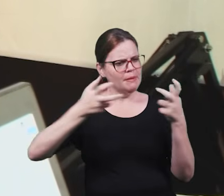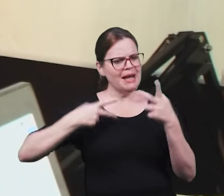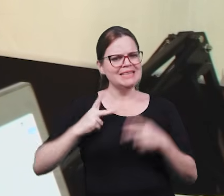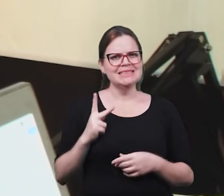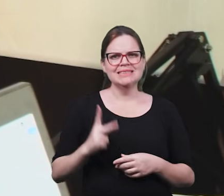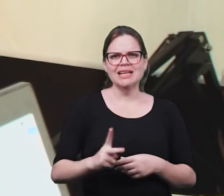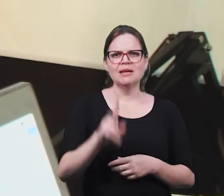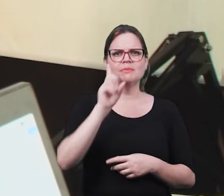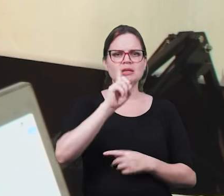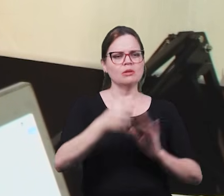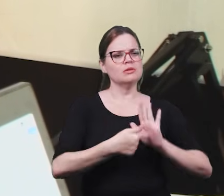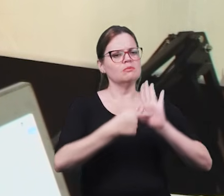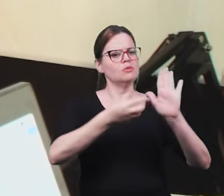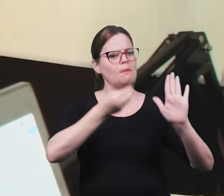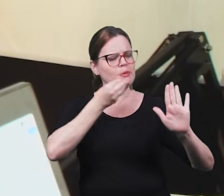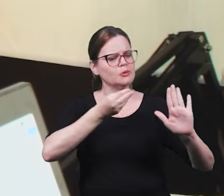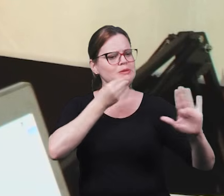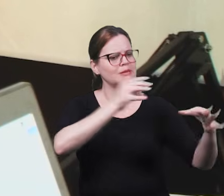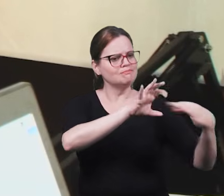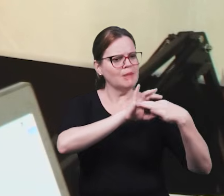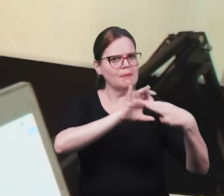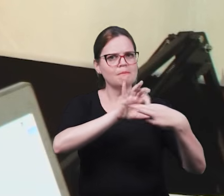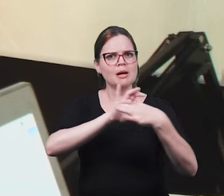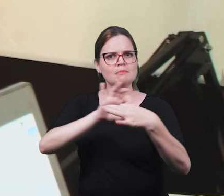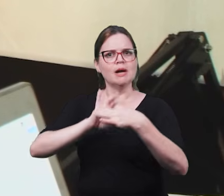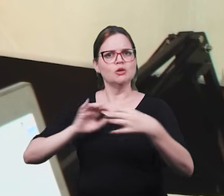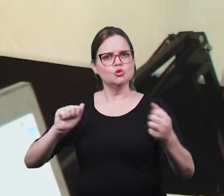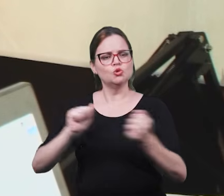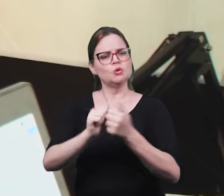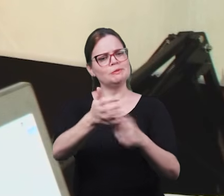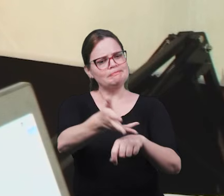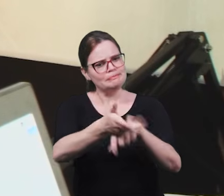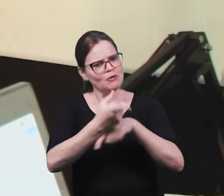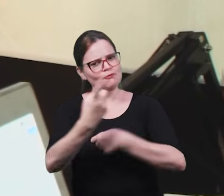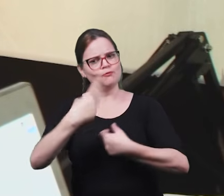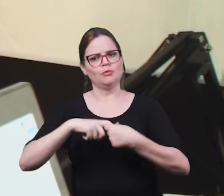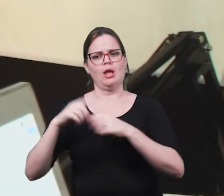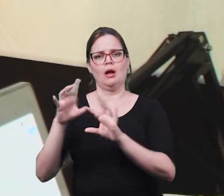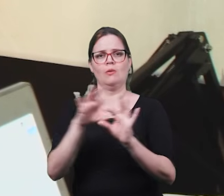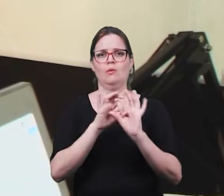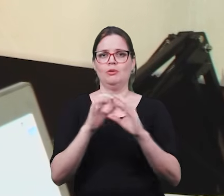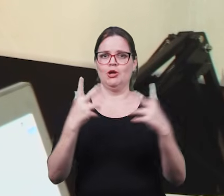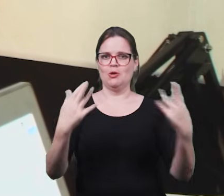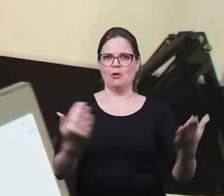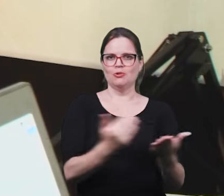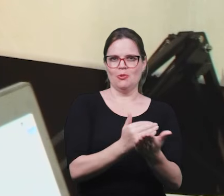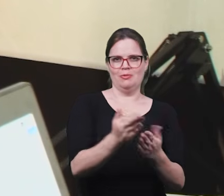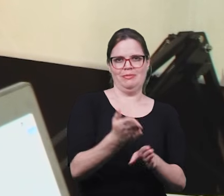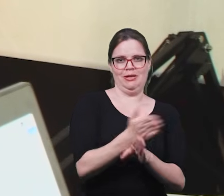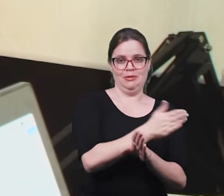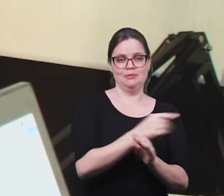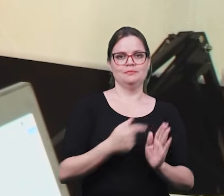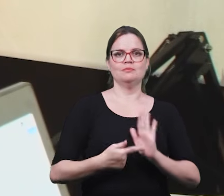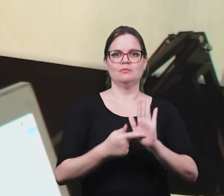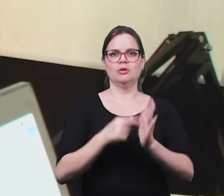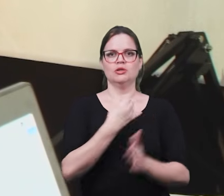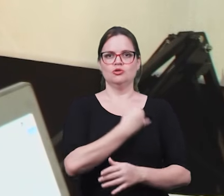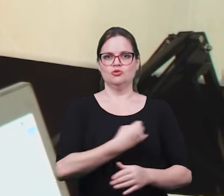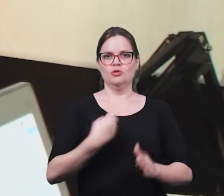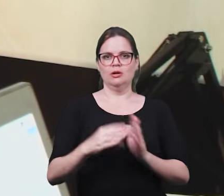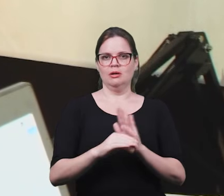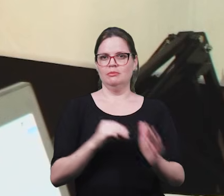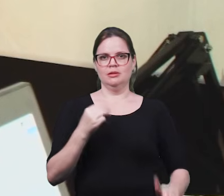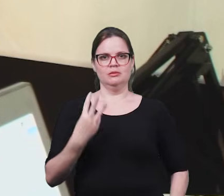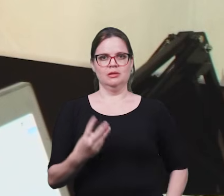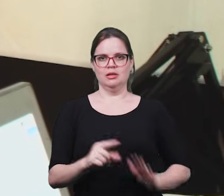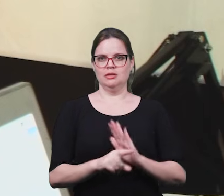volta, trazer de volta a comunhão. E aqui fica um registro da palavra do Senhor, que está em João 3,16, é a